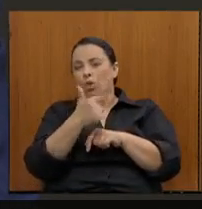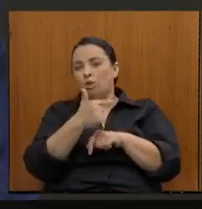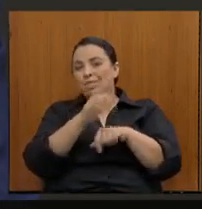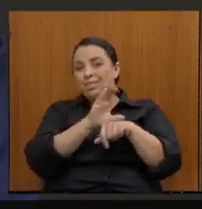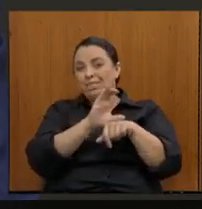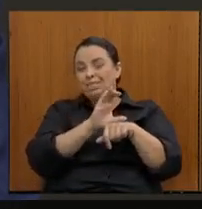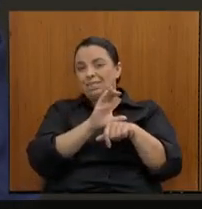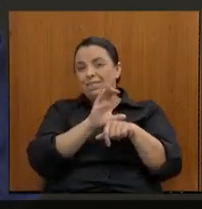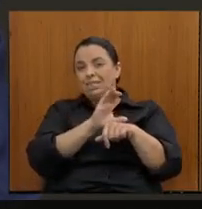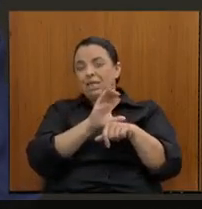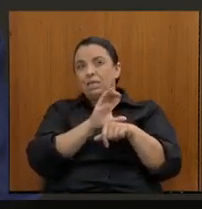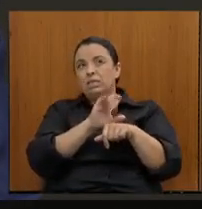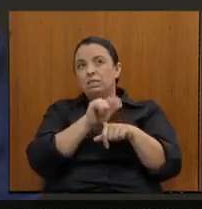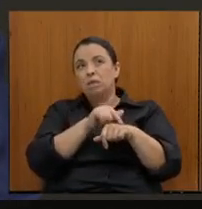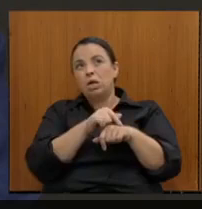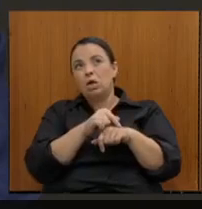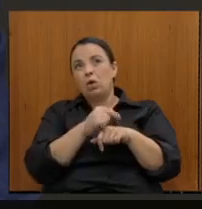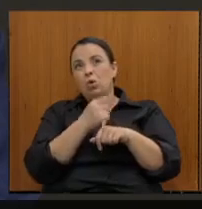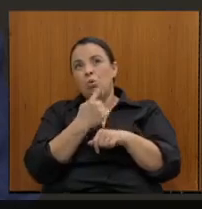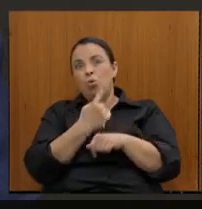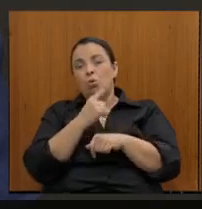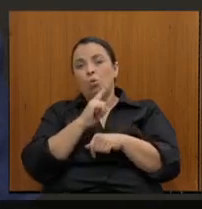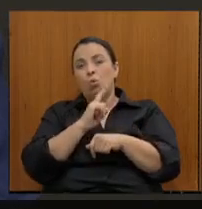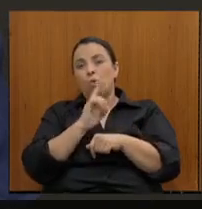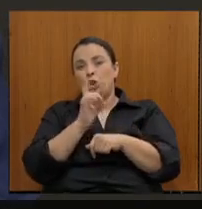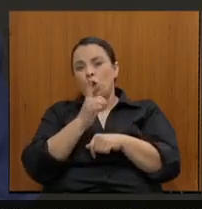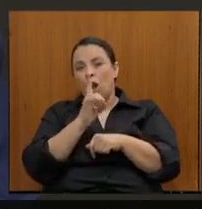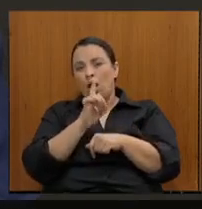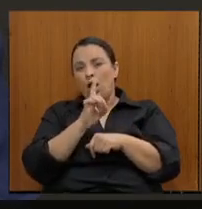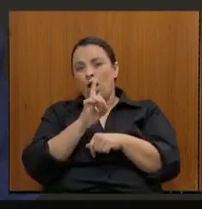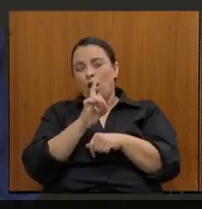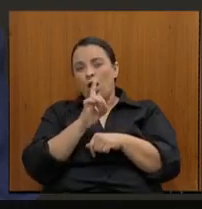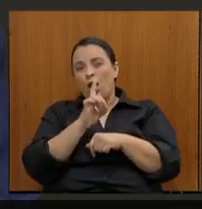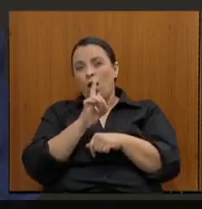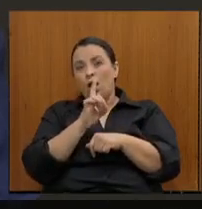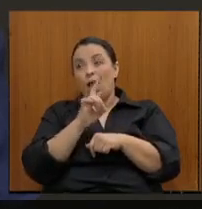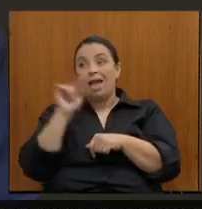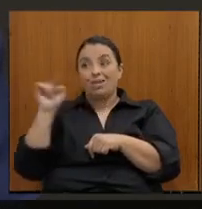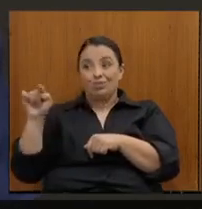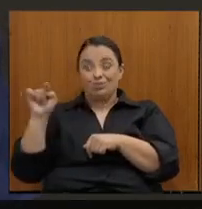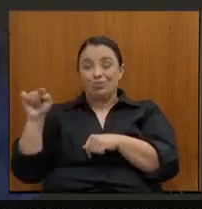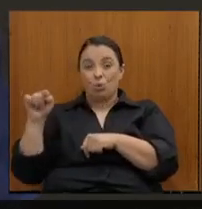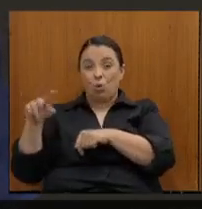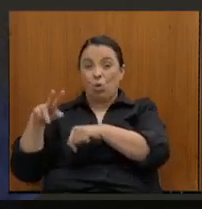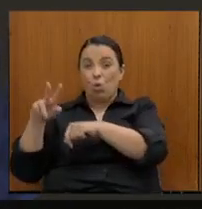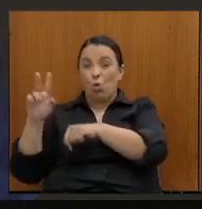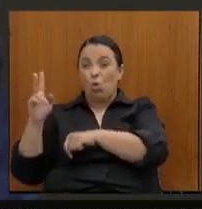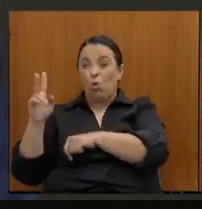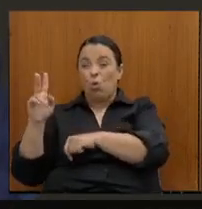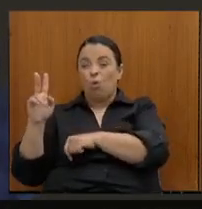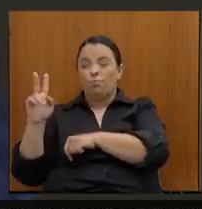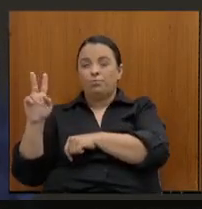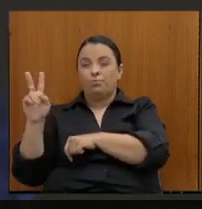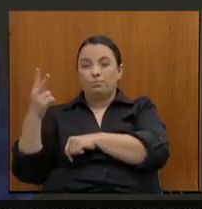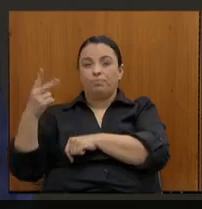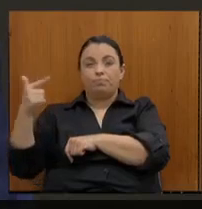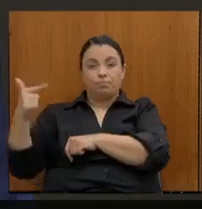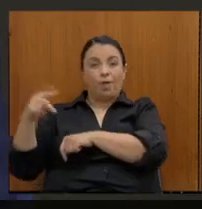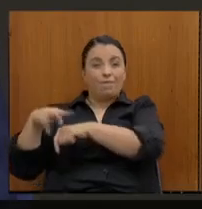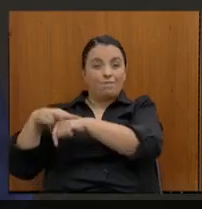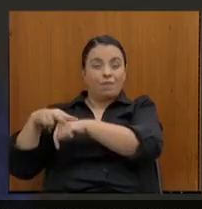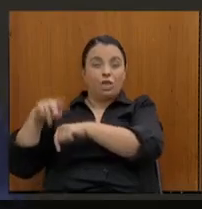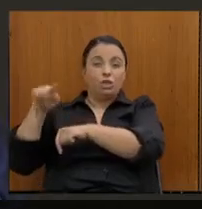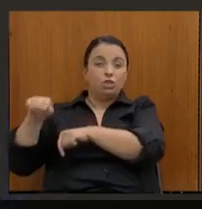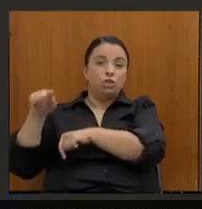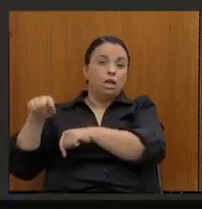estar mais ou menos aí numa média de três e meio mas esse valor vai cair os a eletrônico cada vez vai ser vai ser